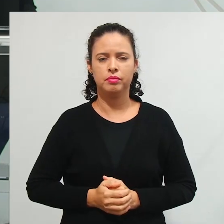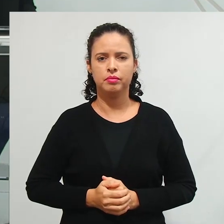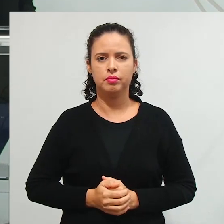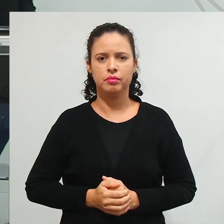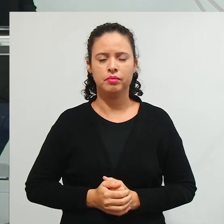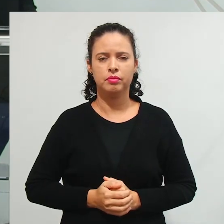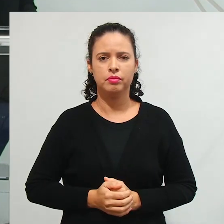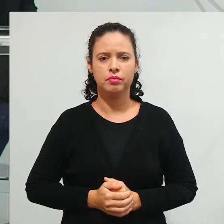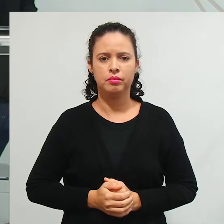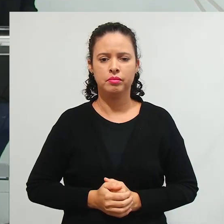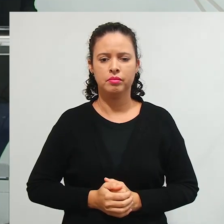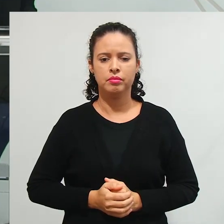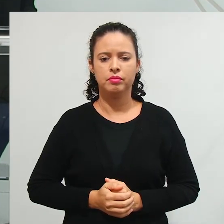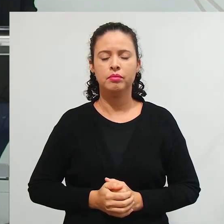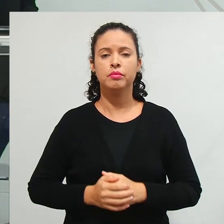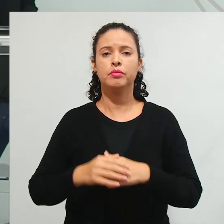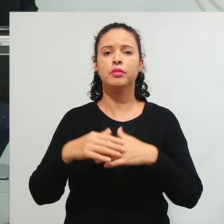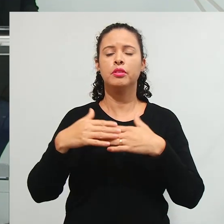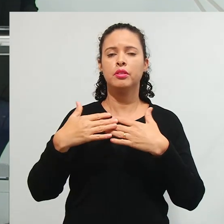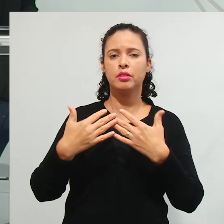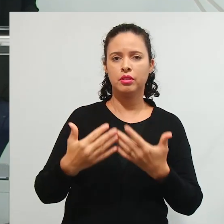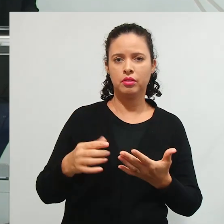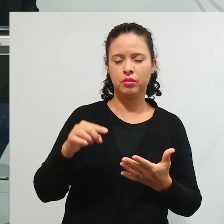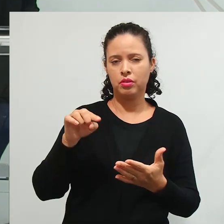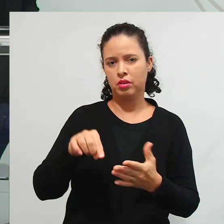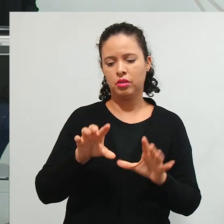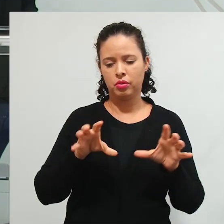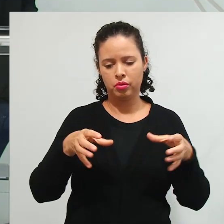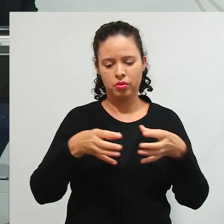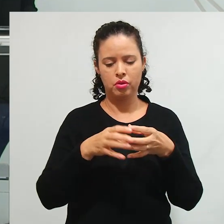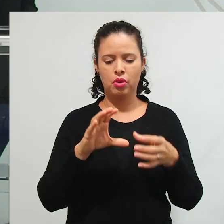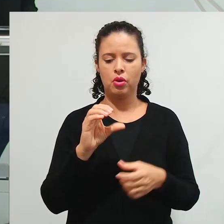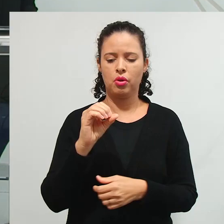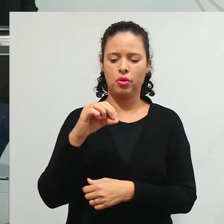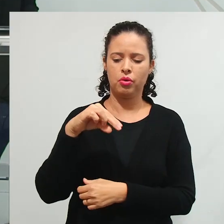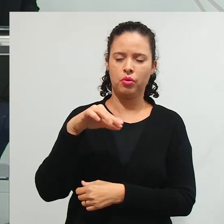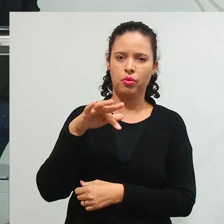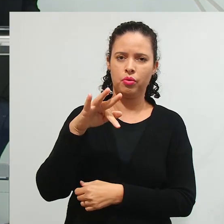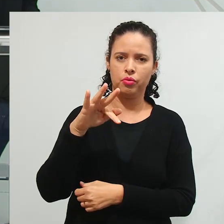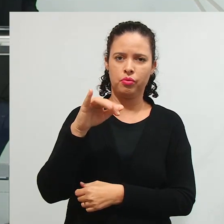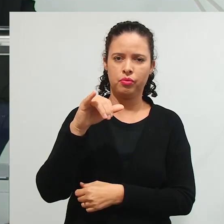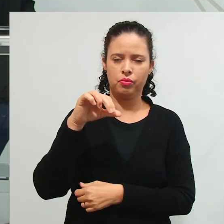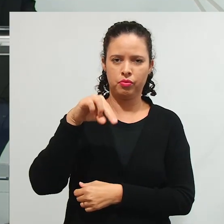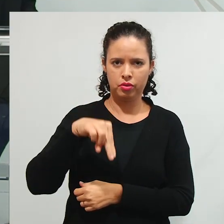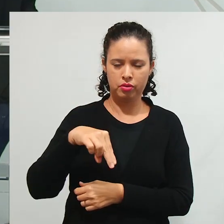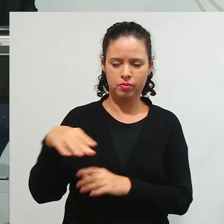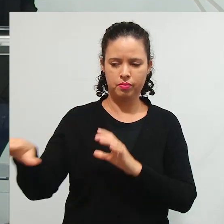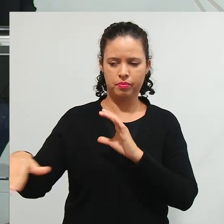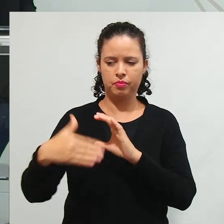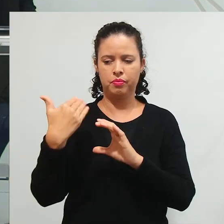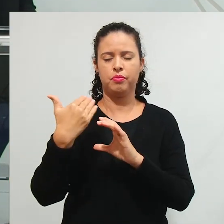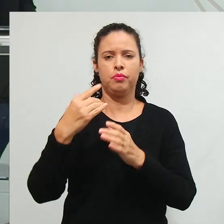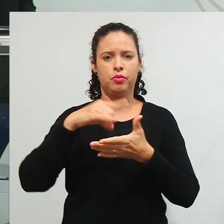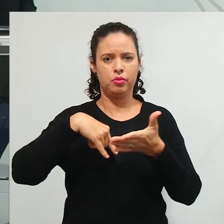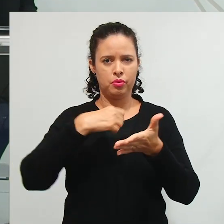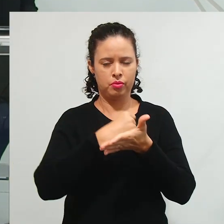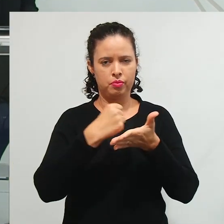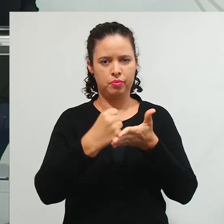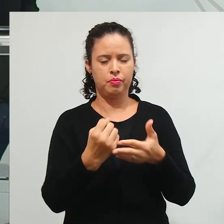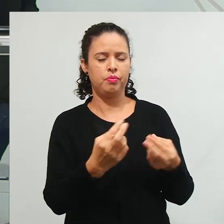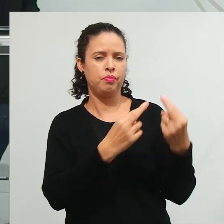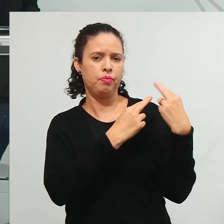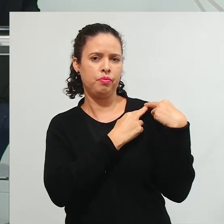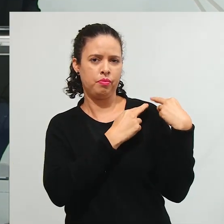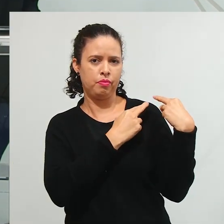Então, neste caso, a COFIN vai receber um documento do responsável lá pelo